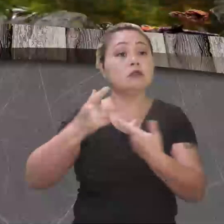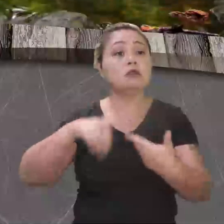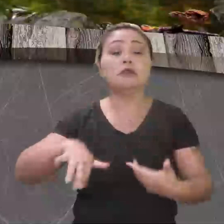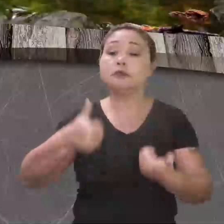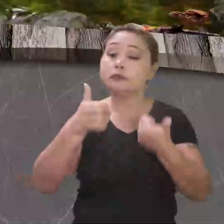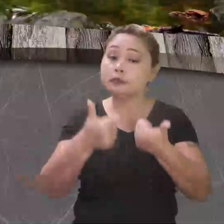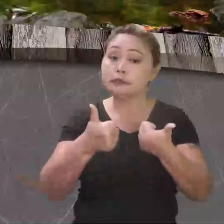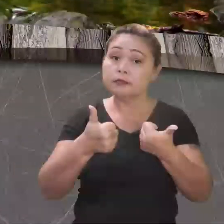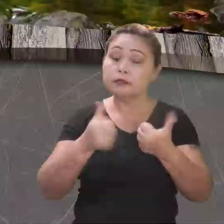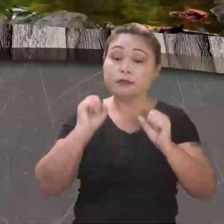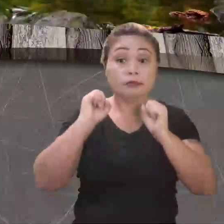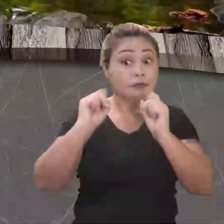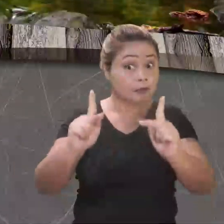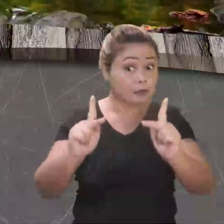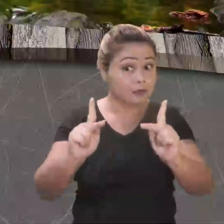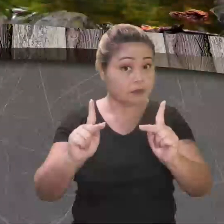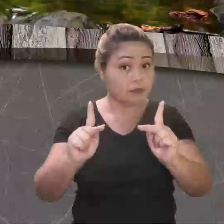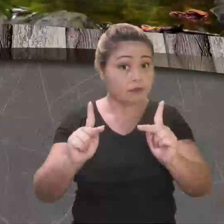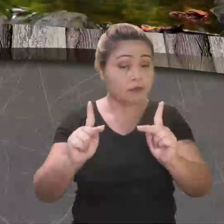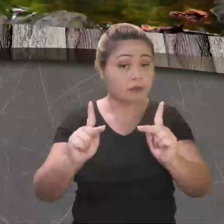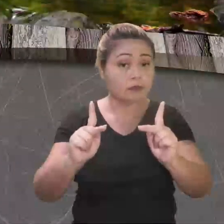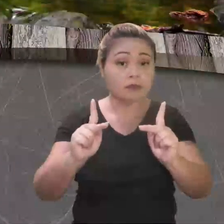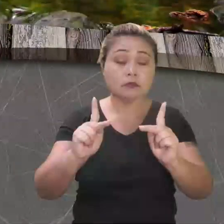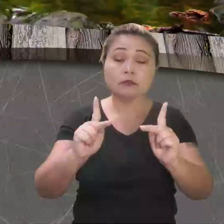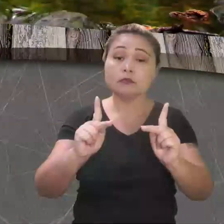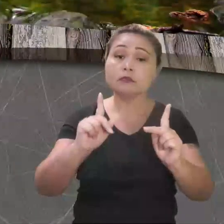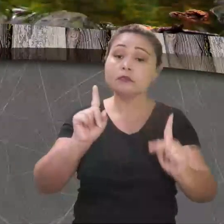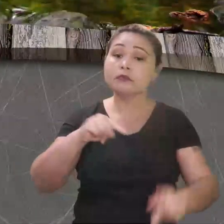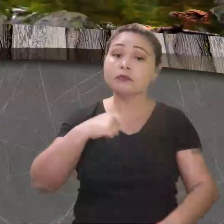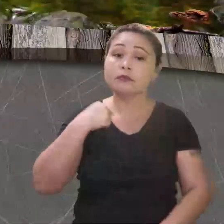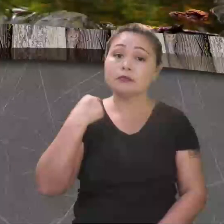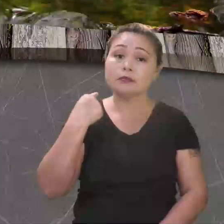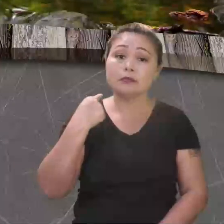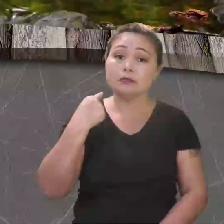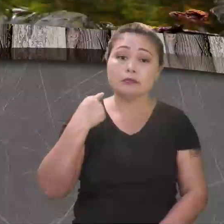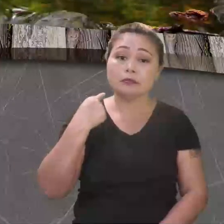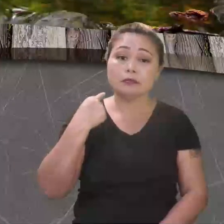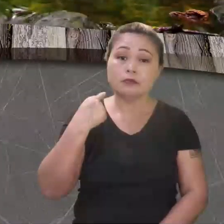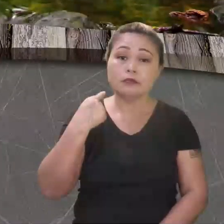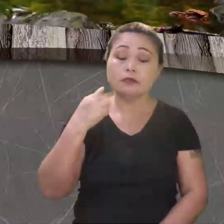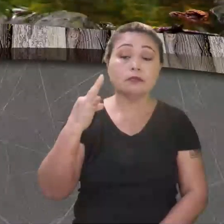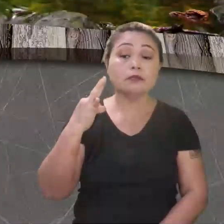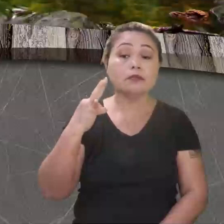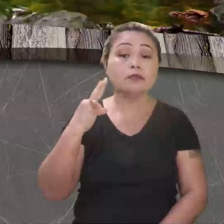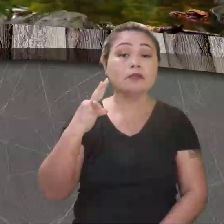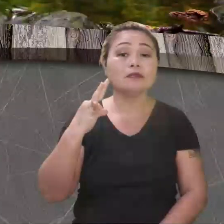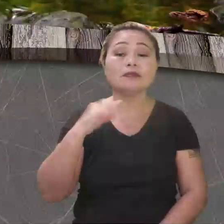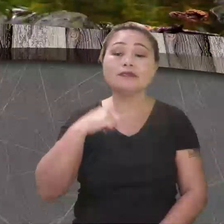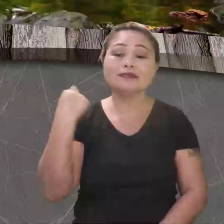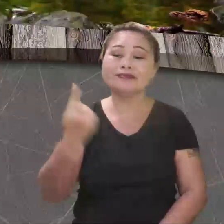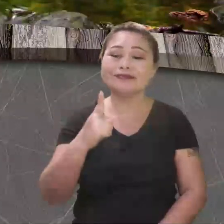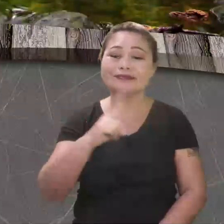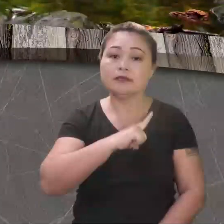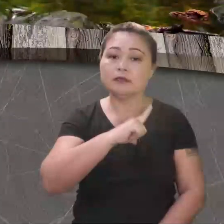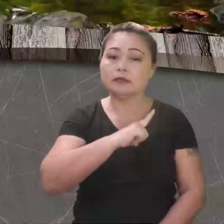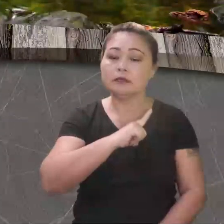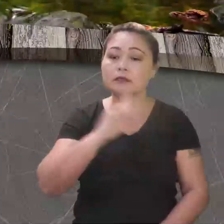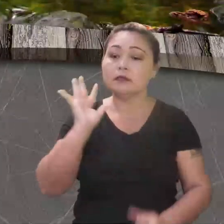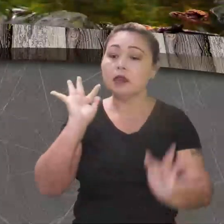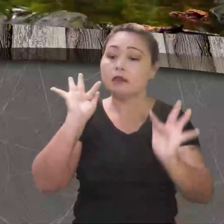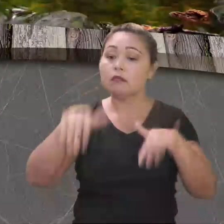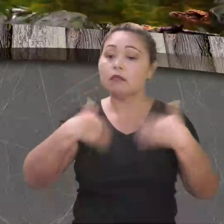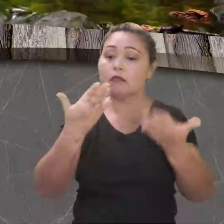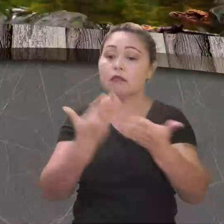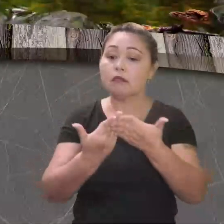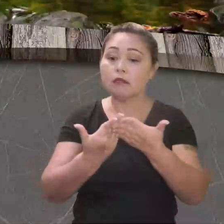mim, ok? Nós temos... ficou tudo preto. Nós temos, então, a finalização